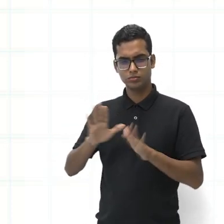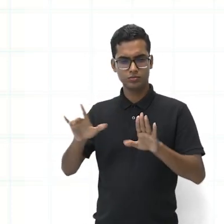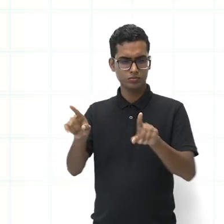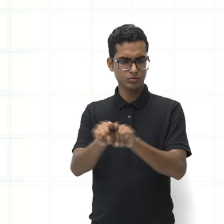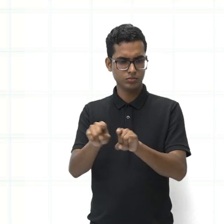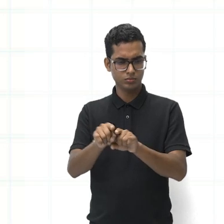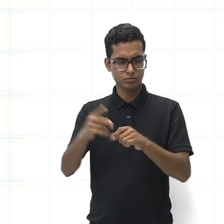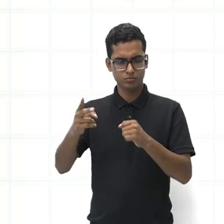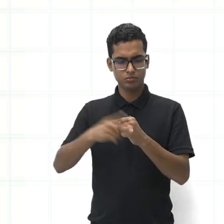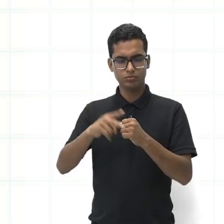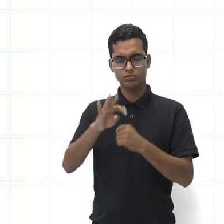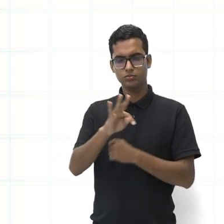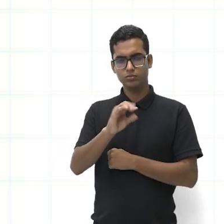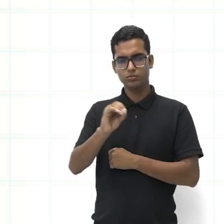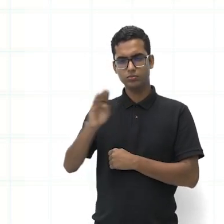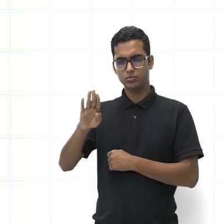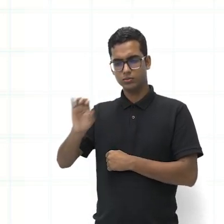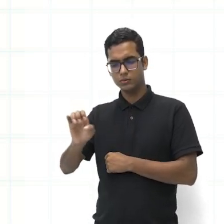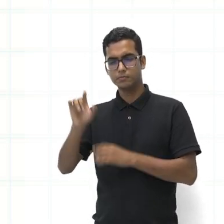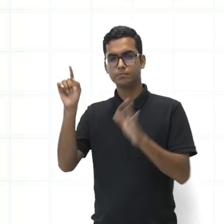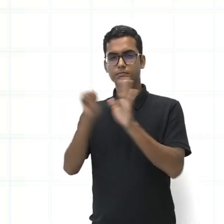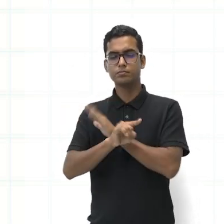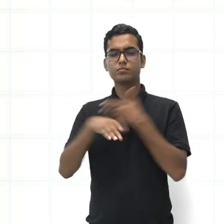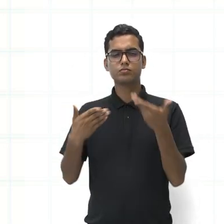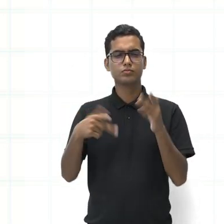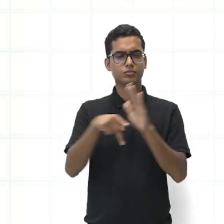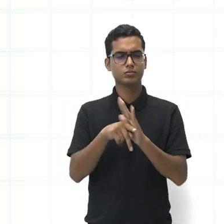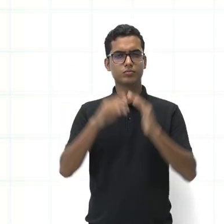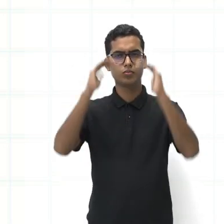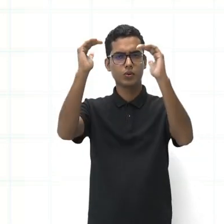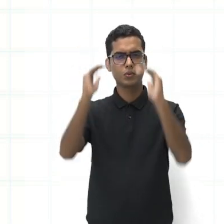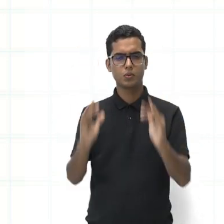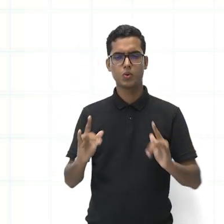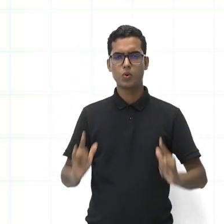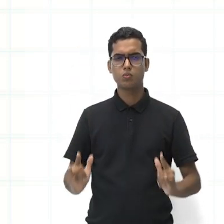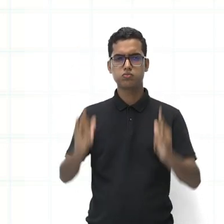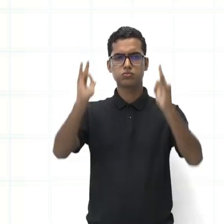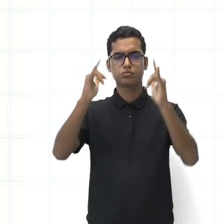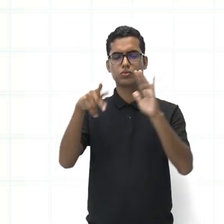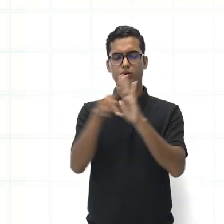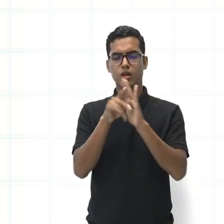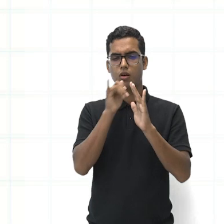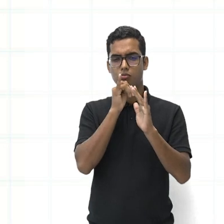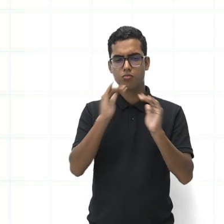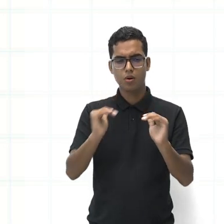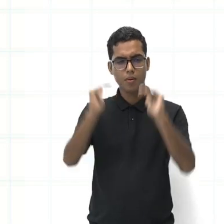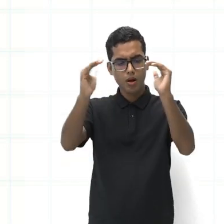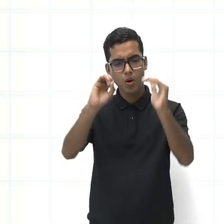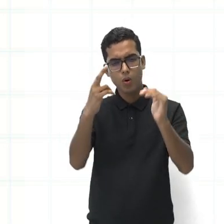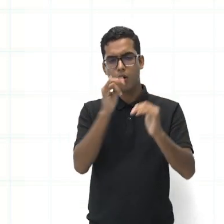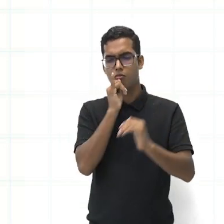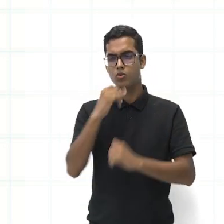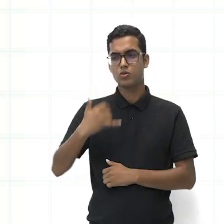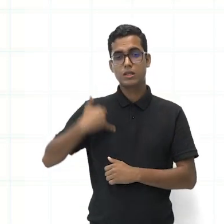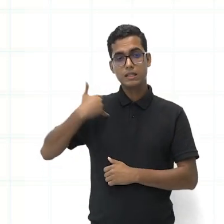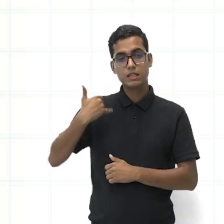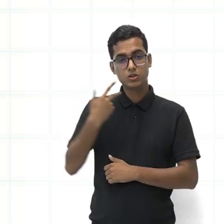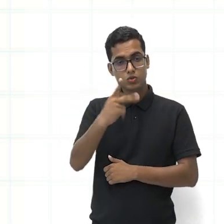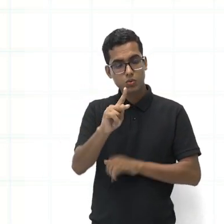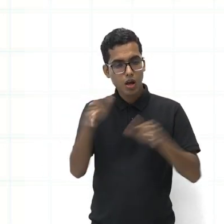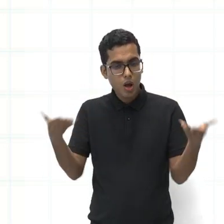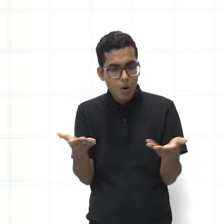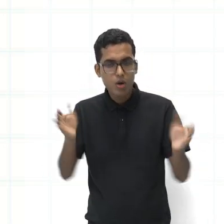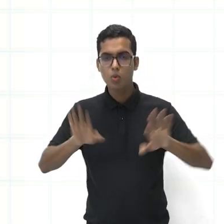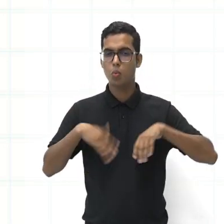estivesse perguntando em qual idade você está agora, né? Qual é a sua idade atual? E, portanto, eu vou utilizar o verbo to